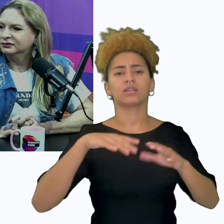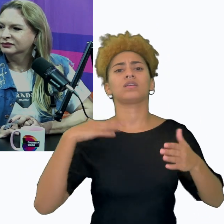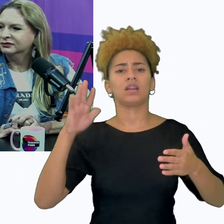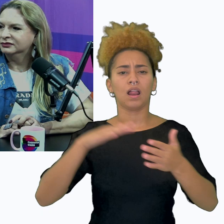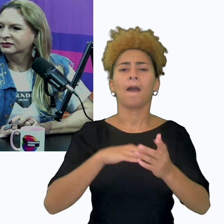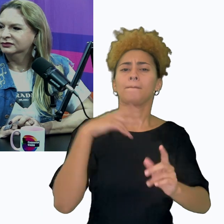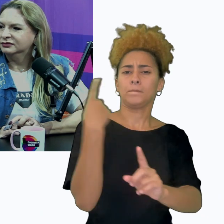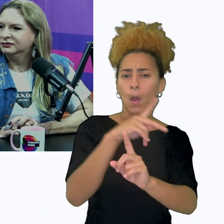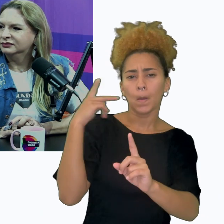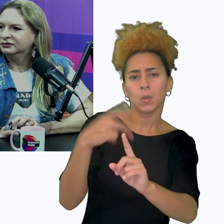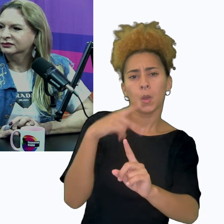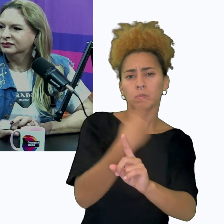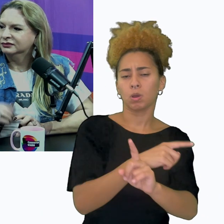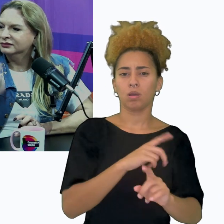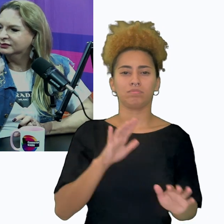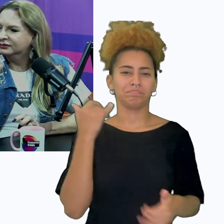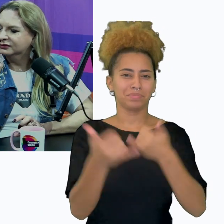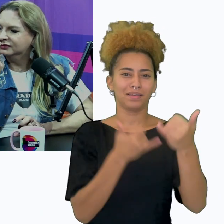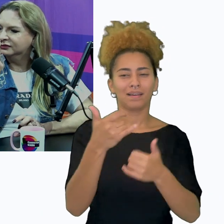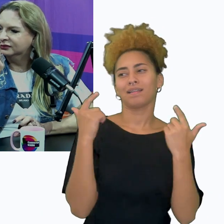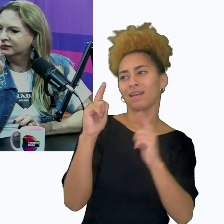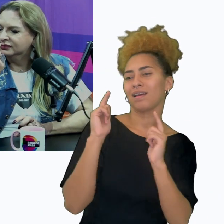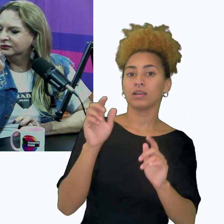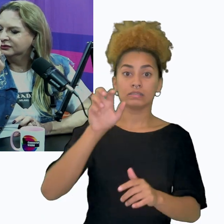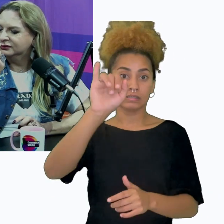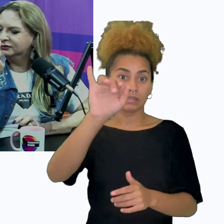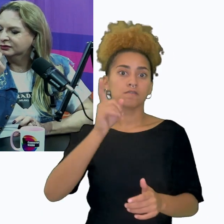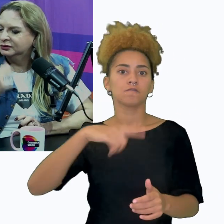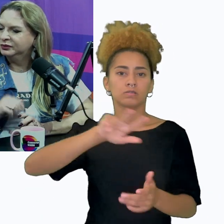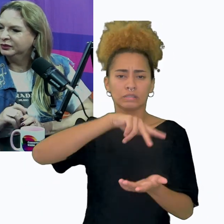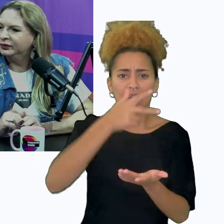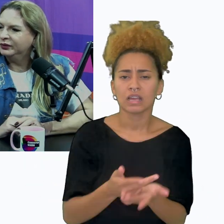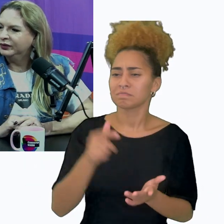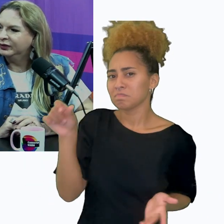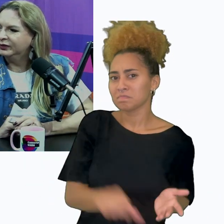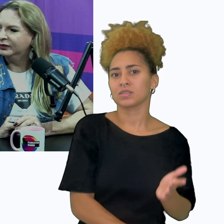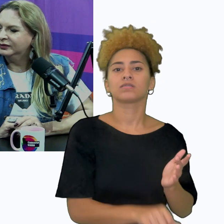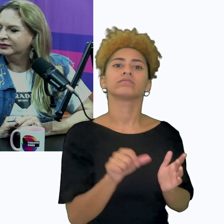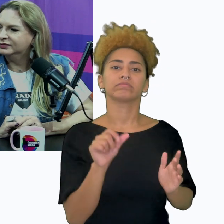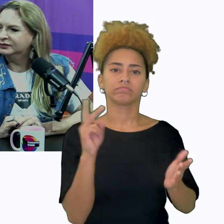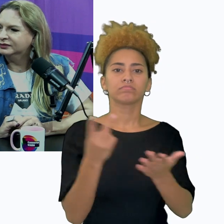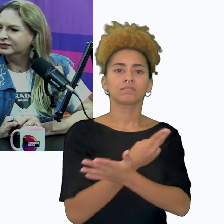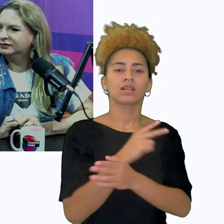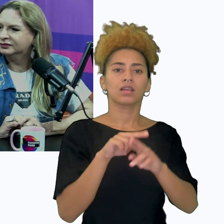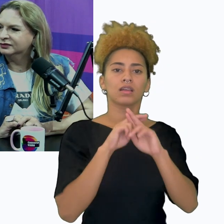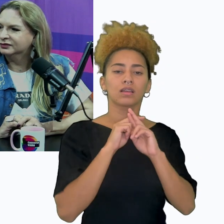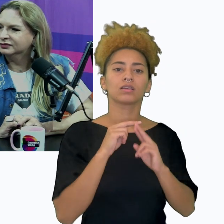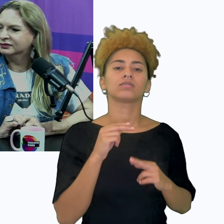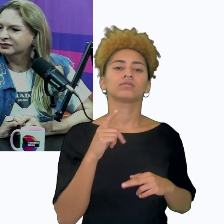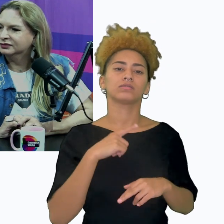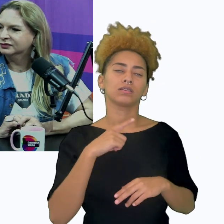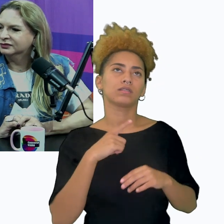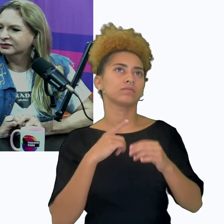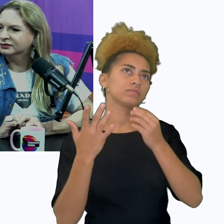3 passaram até chegar lá, e apanhando, não era só brincando, não era apanhando, se você caísse, você apanhava mais. Aí quando chega lá,